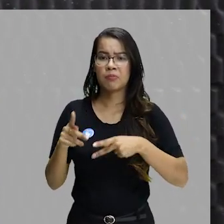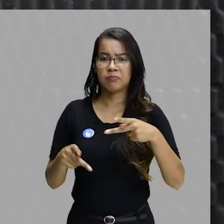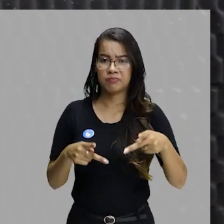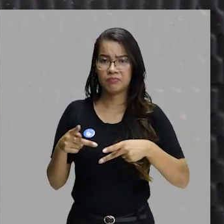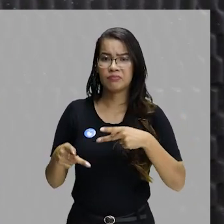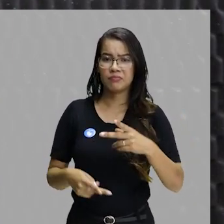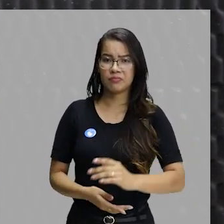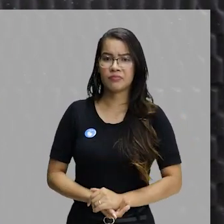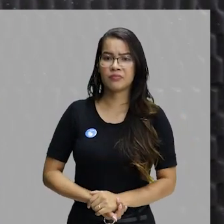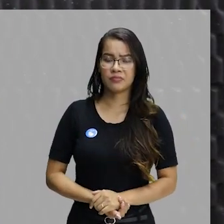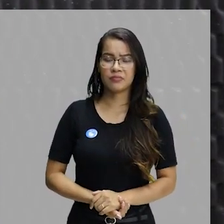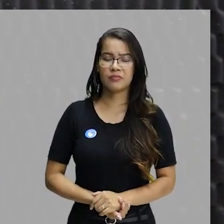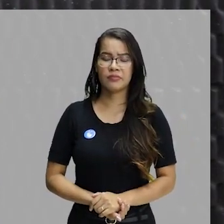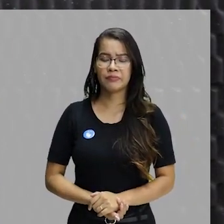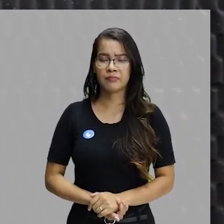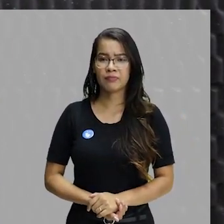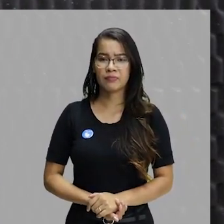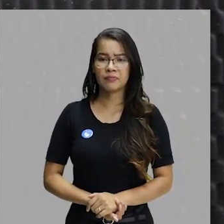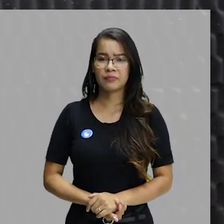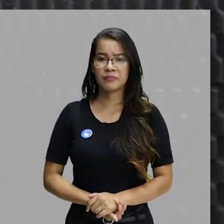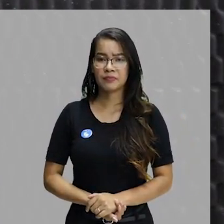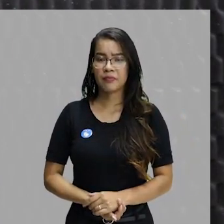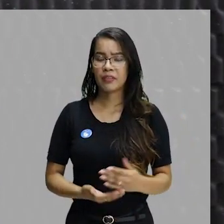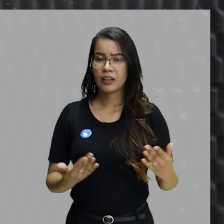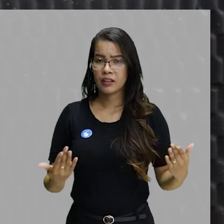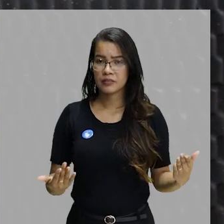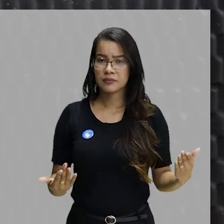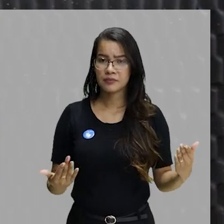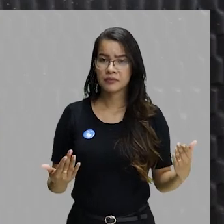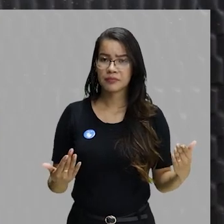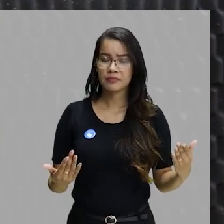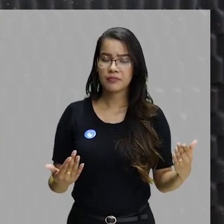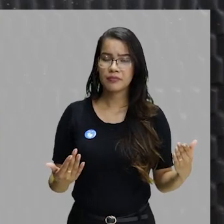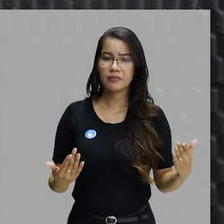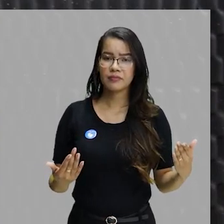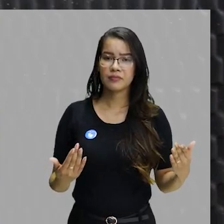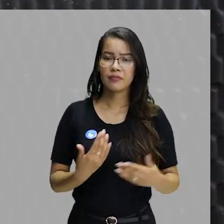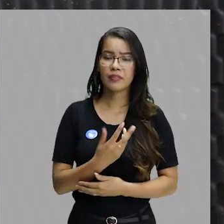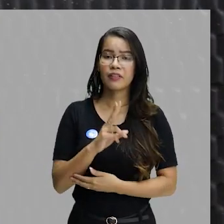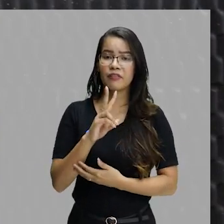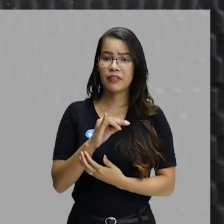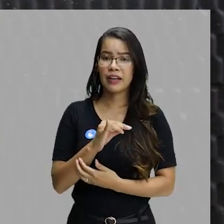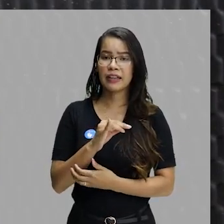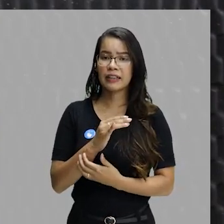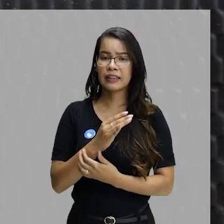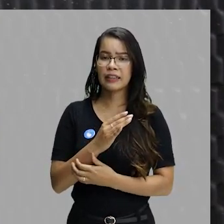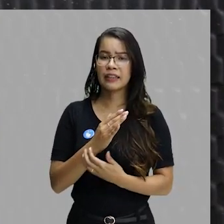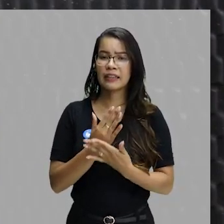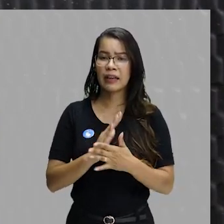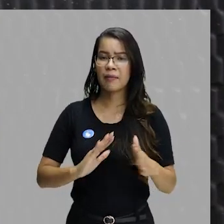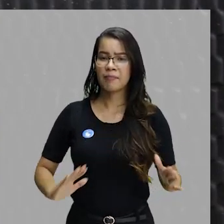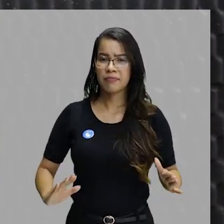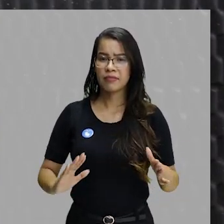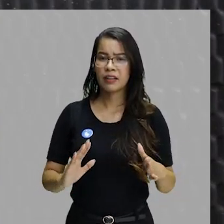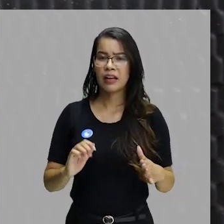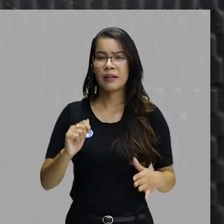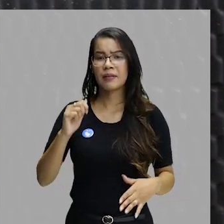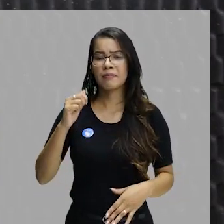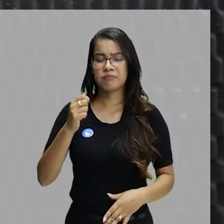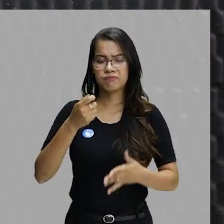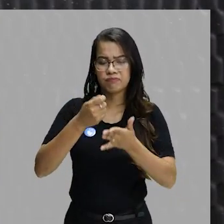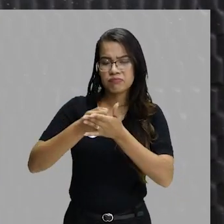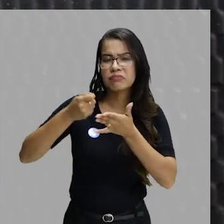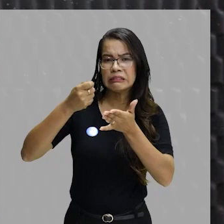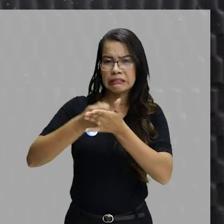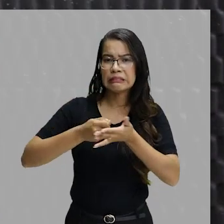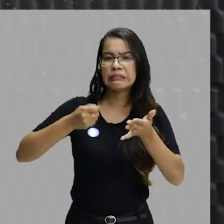a unidade romana. Esses triunviros vai acabar ameaçando tanto o primeiro triunvirato